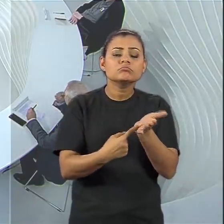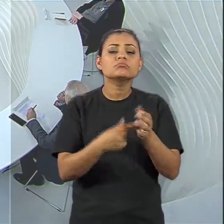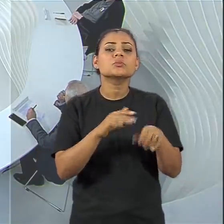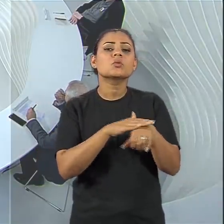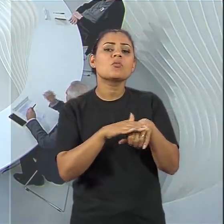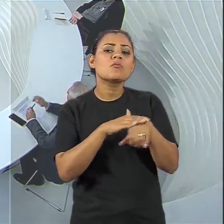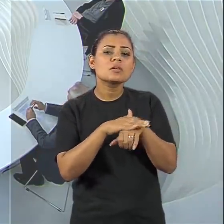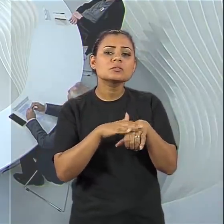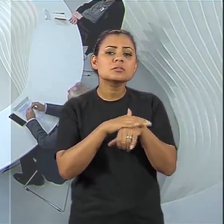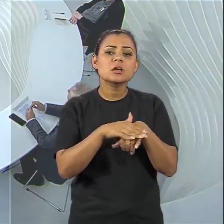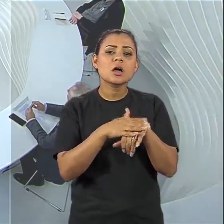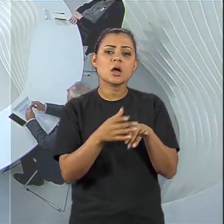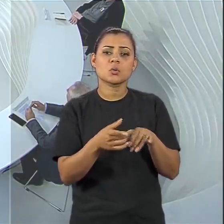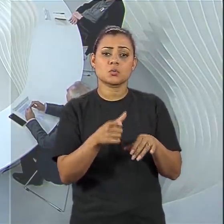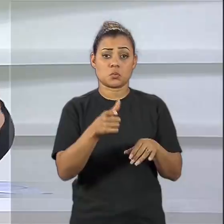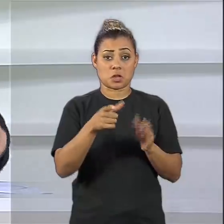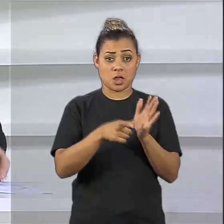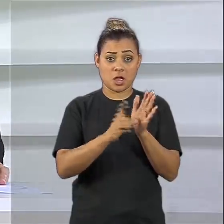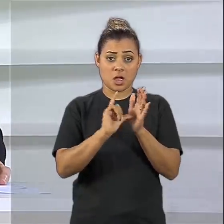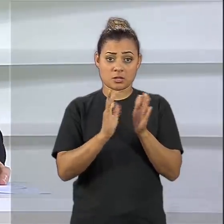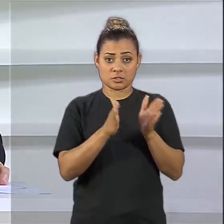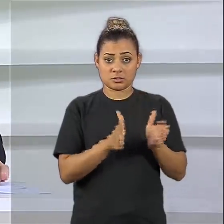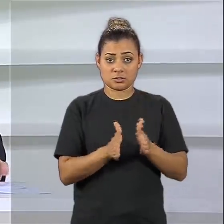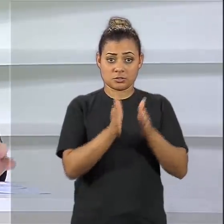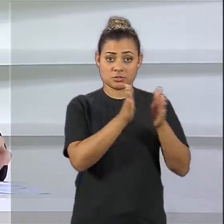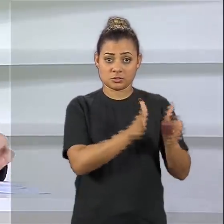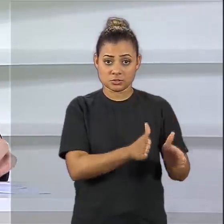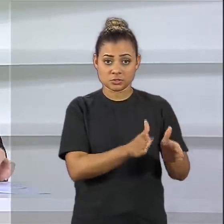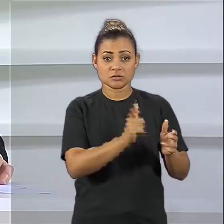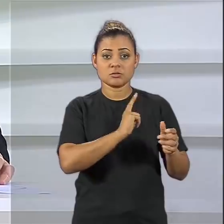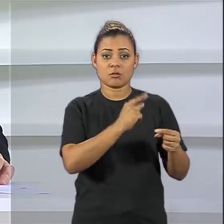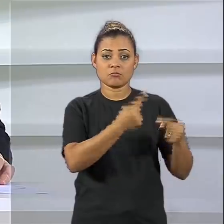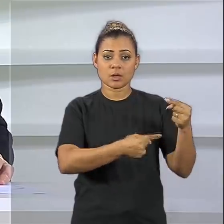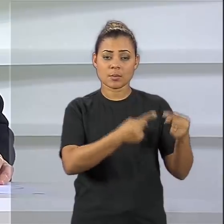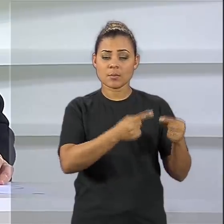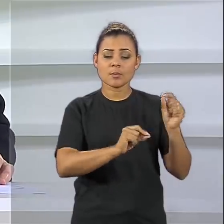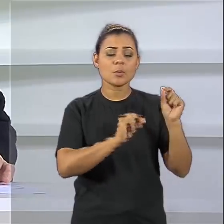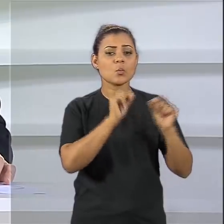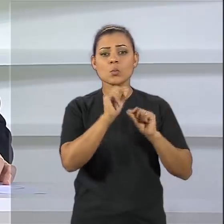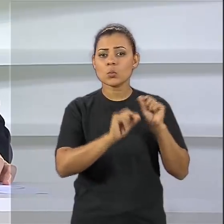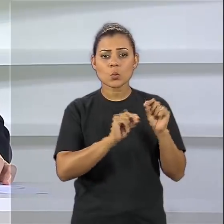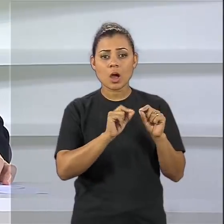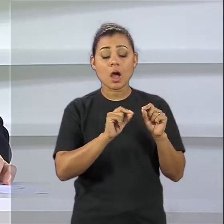anterior sobre, enfim, as chances dos diversos